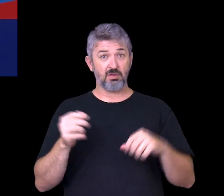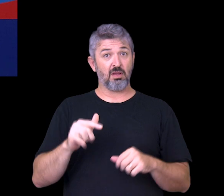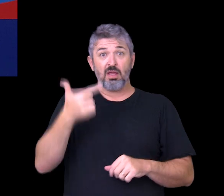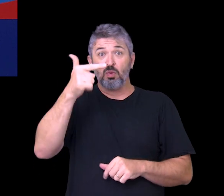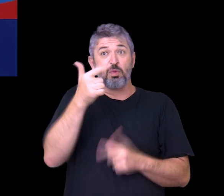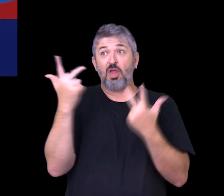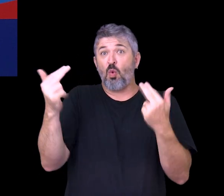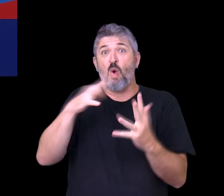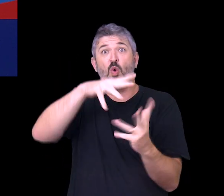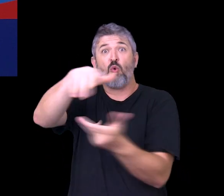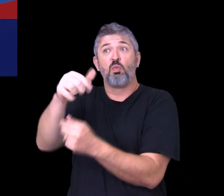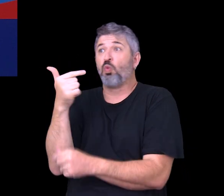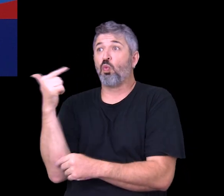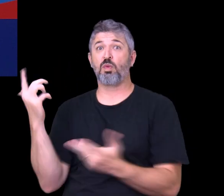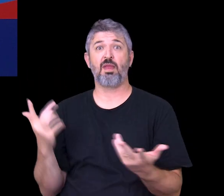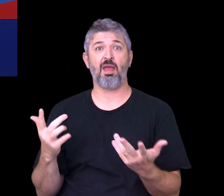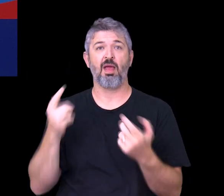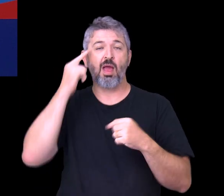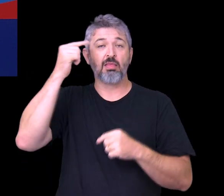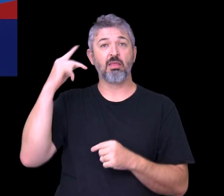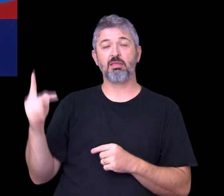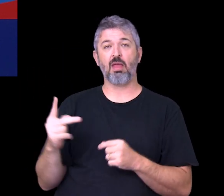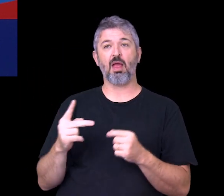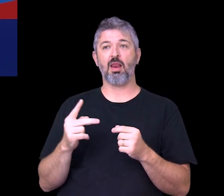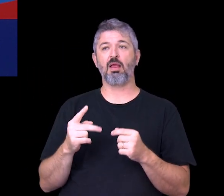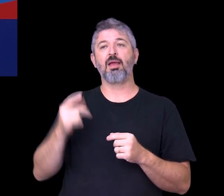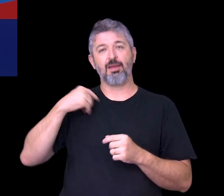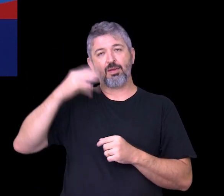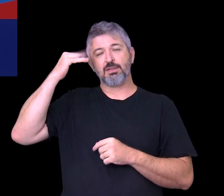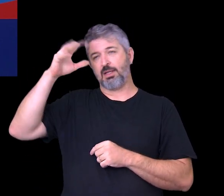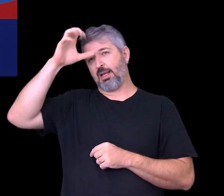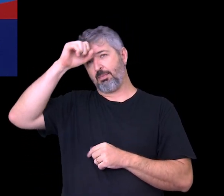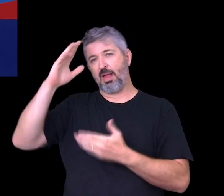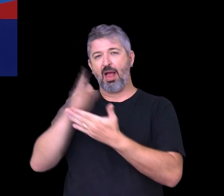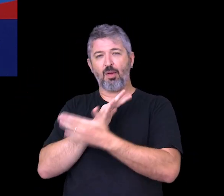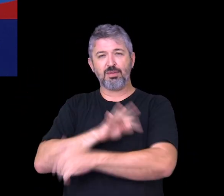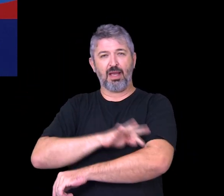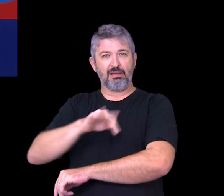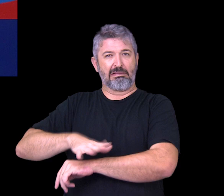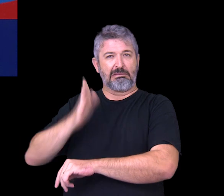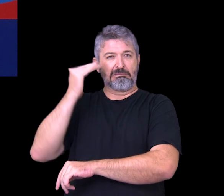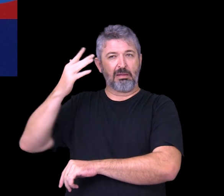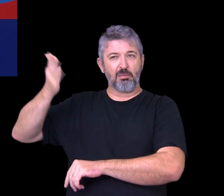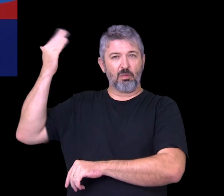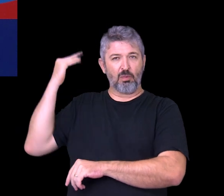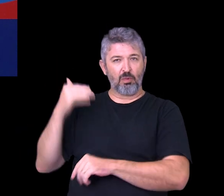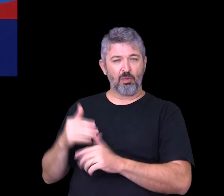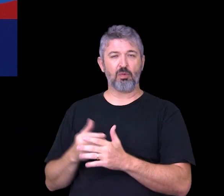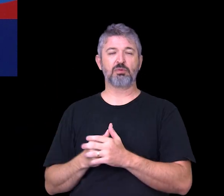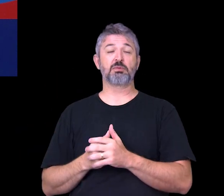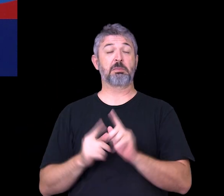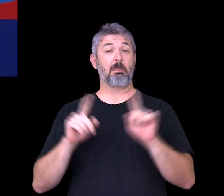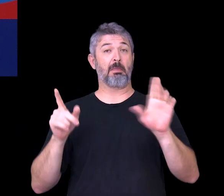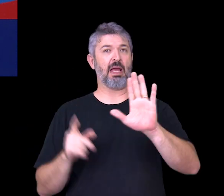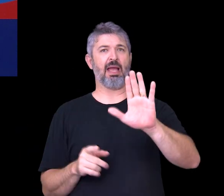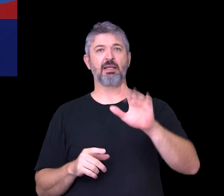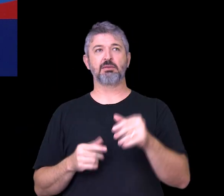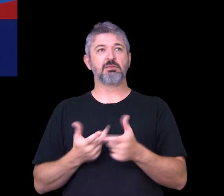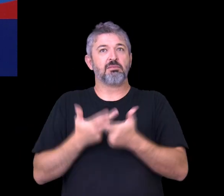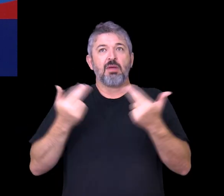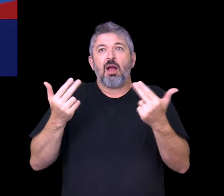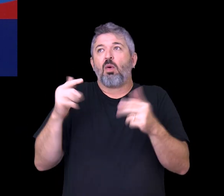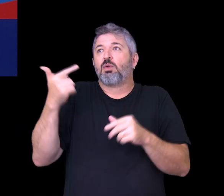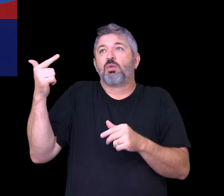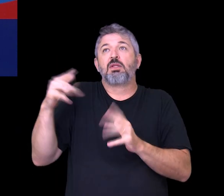disso. Eu sei que ele era discípulo de alguns arquitetos, você já citou Le Corbusier, mas nada se parece com